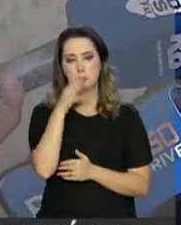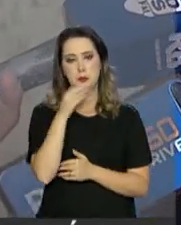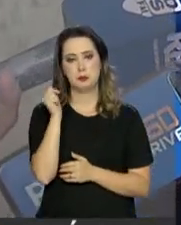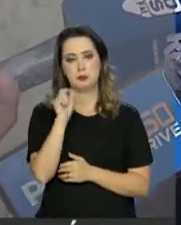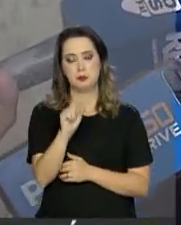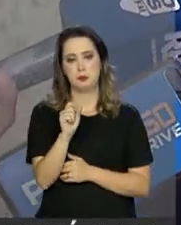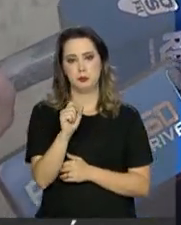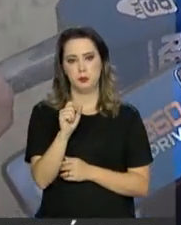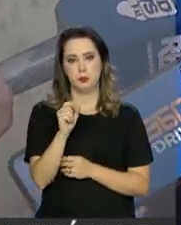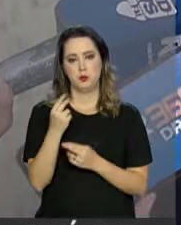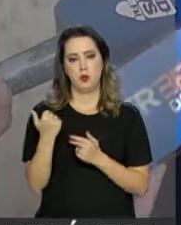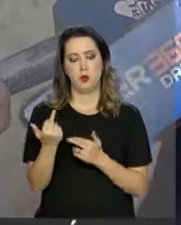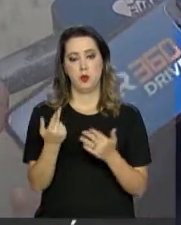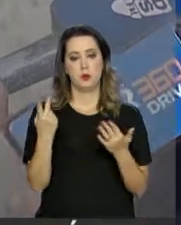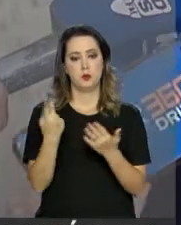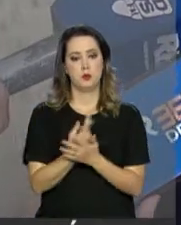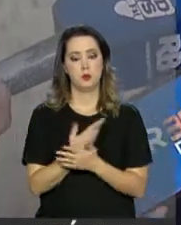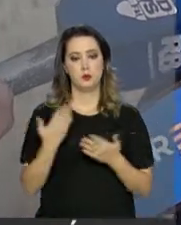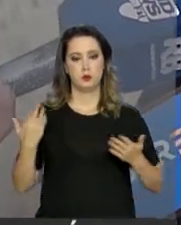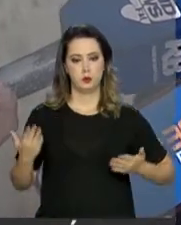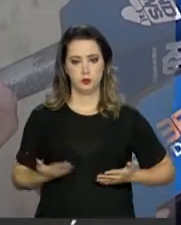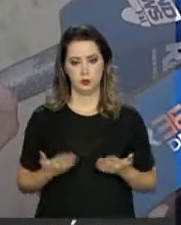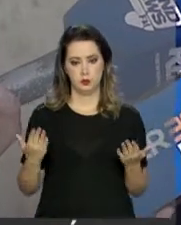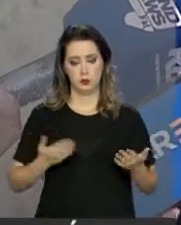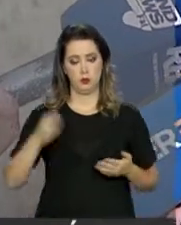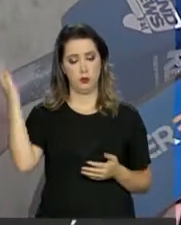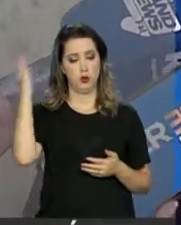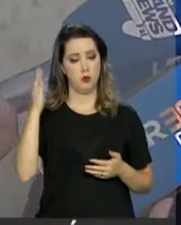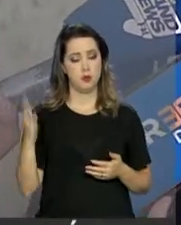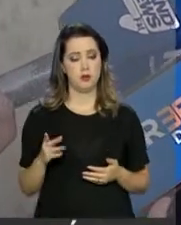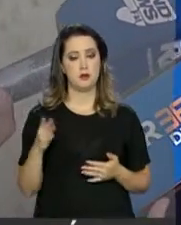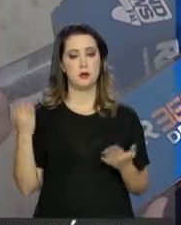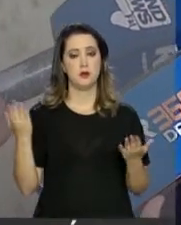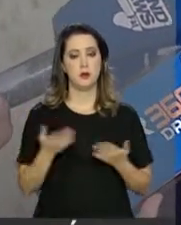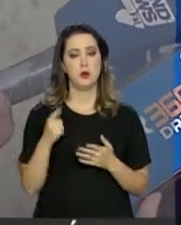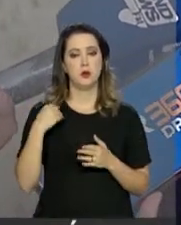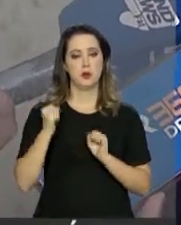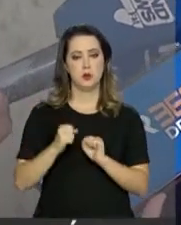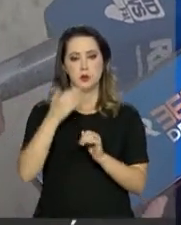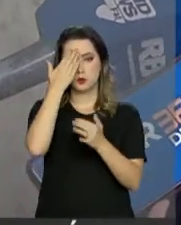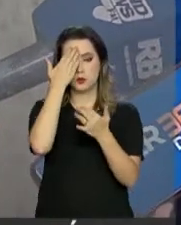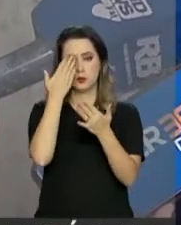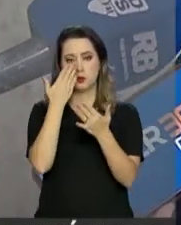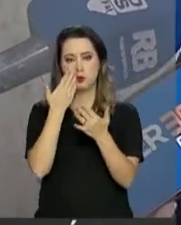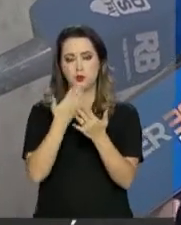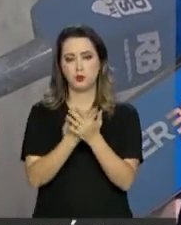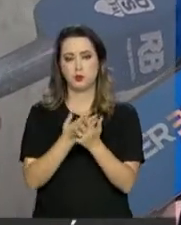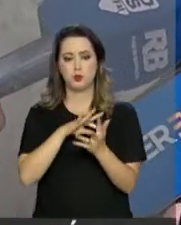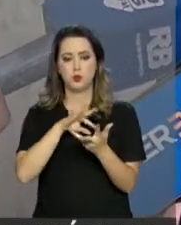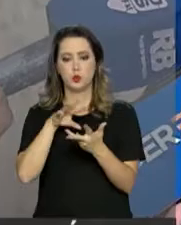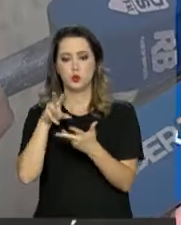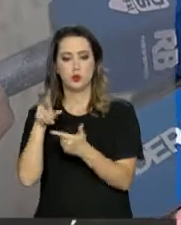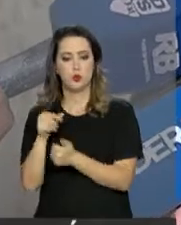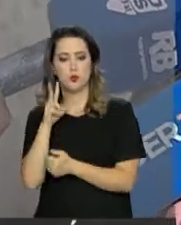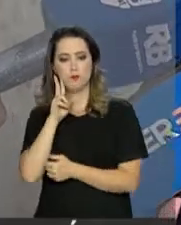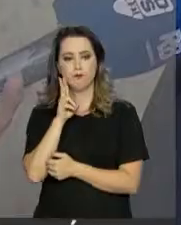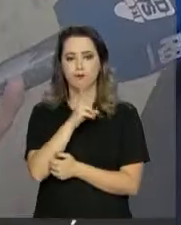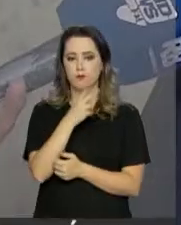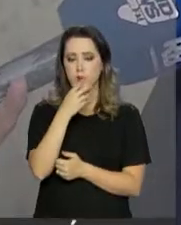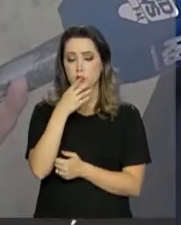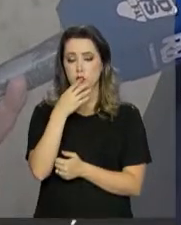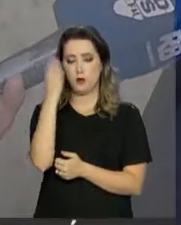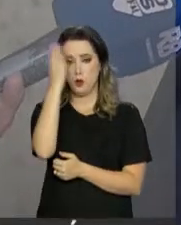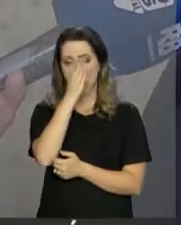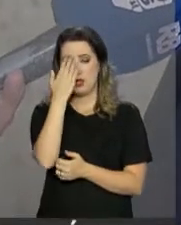como que hoje está acontecendo e que o brasil mantenha a credibilidade nacional e internacional